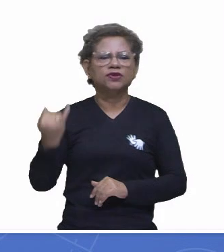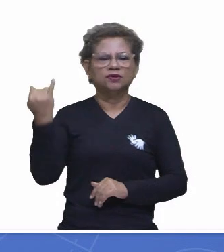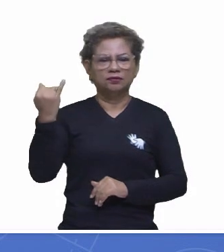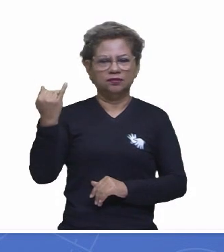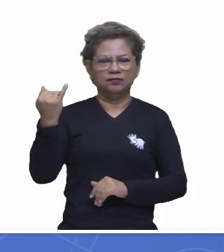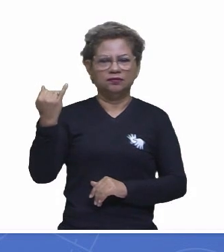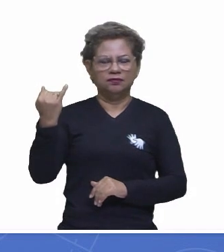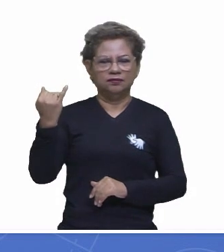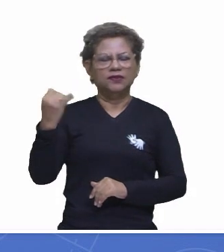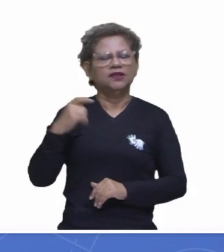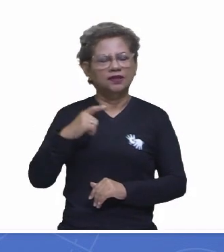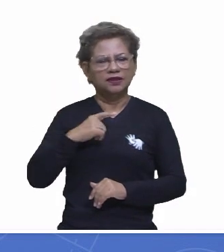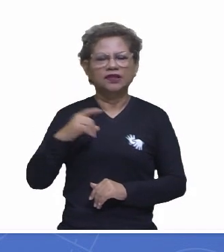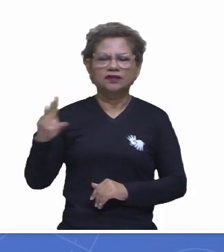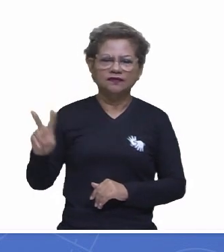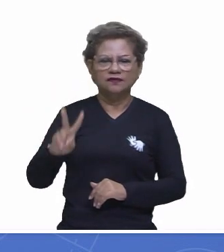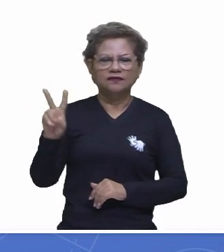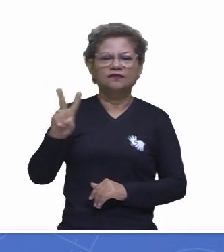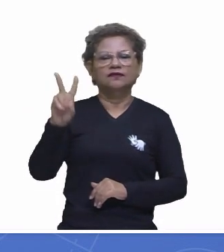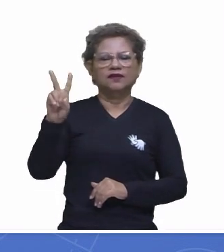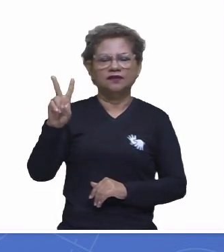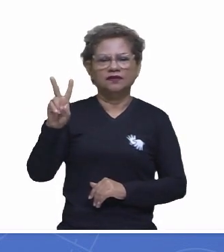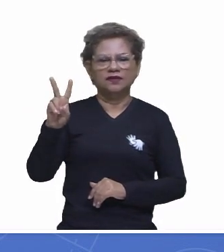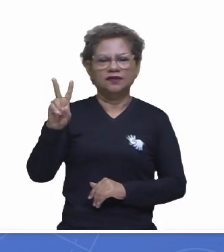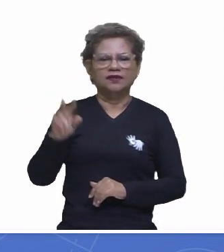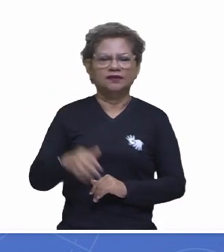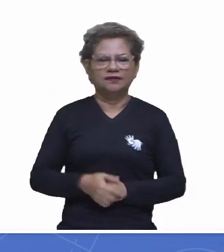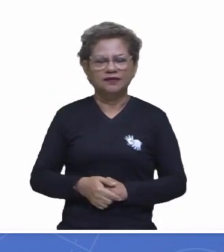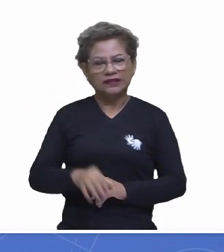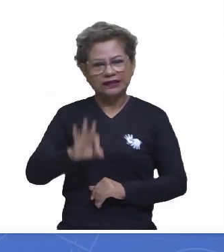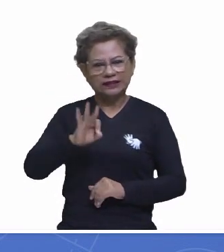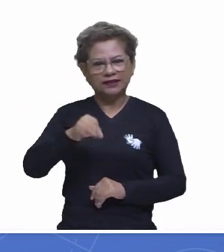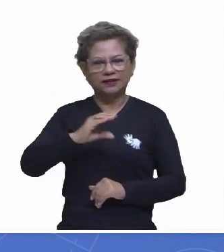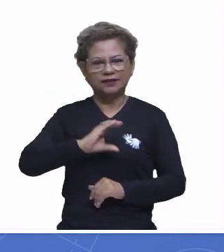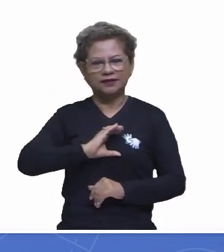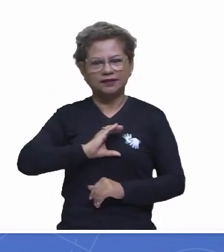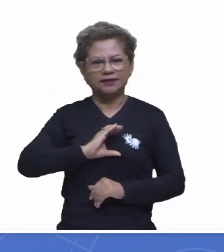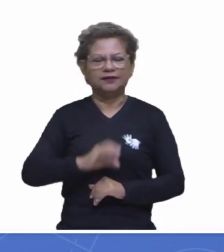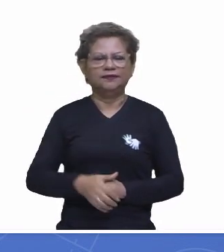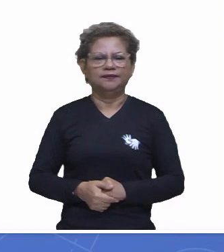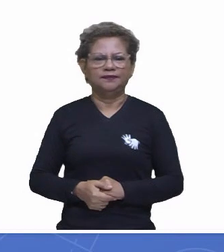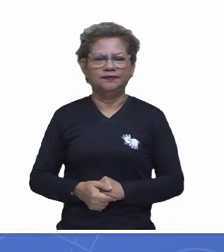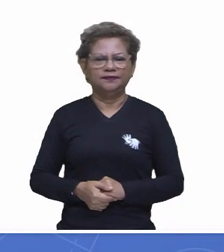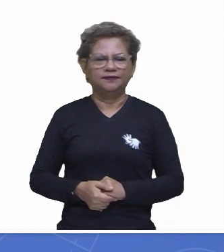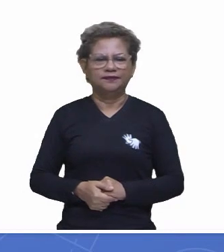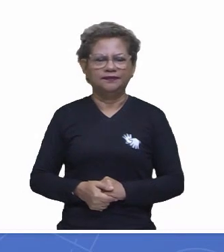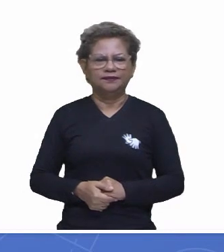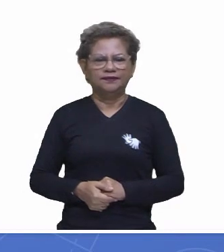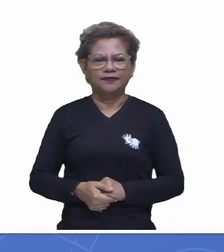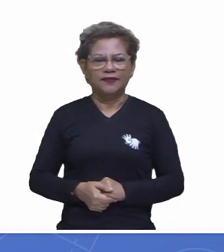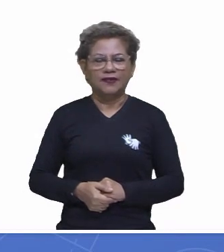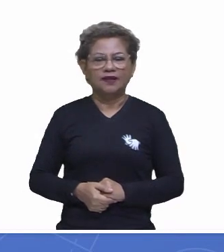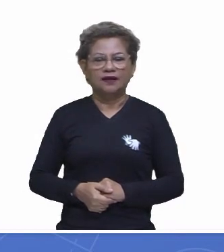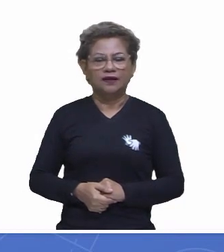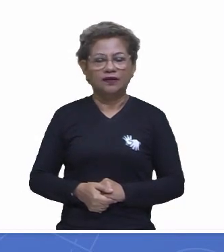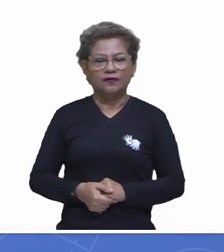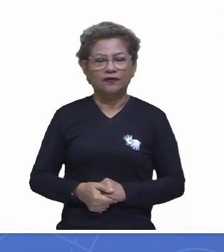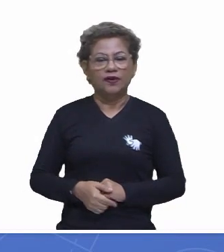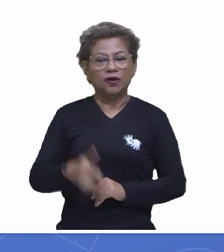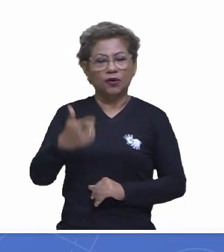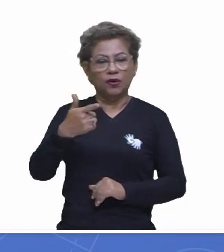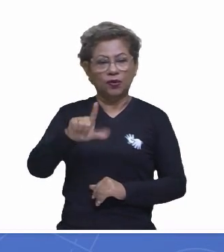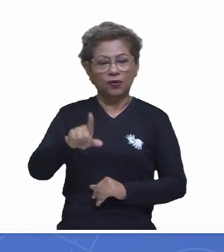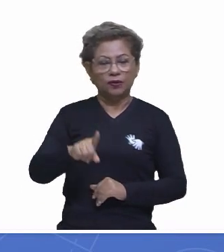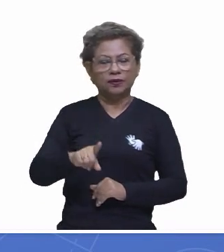qualificar, valorizar, certo? Então, a alternativa correta, letra C. Vamos à próxima questão. A outra